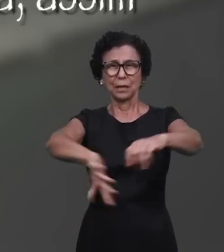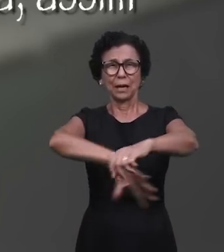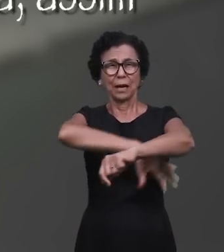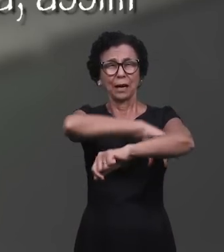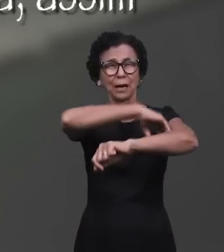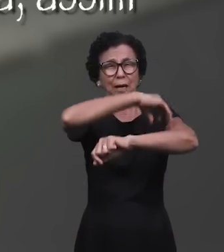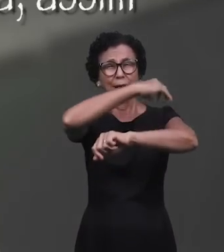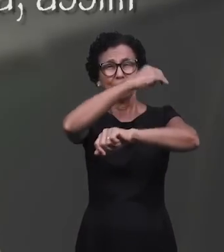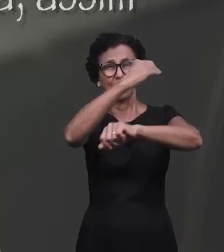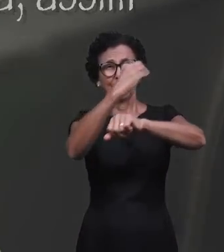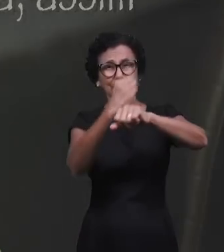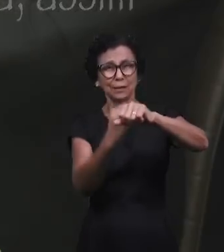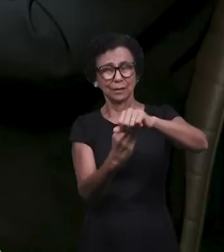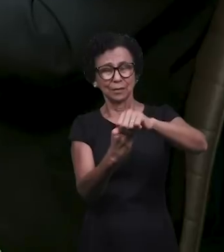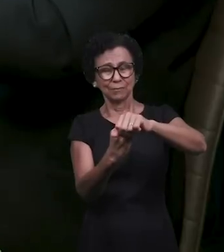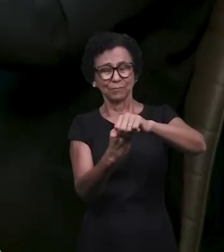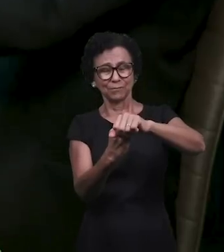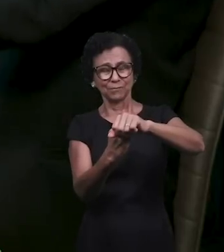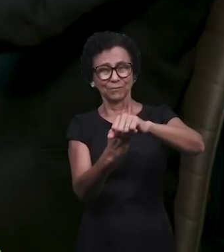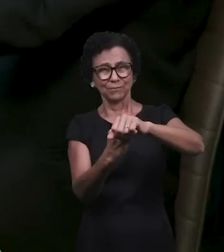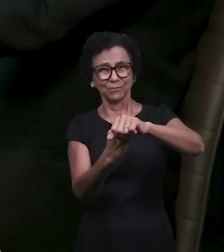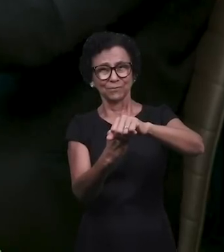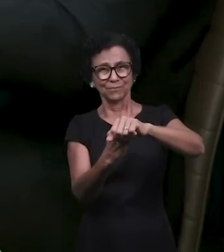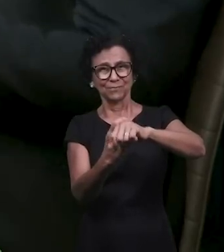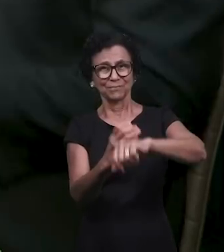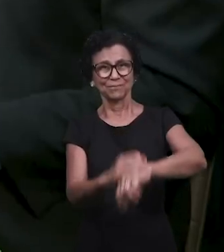pôs. É interessante que